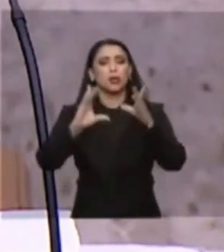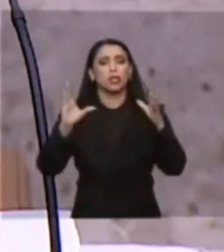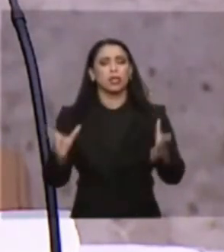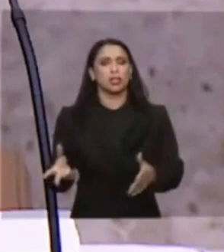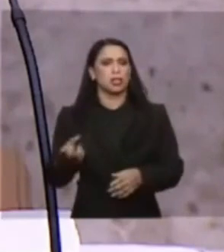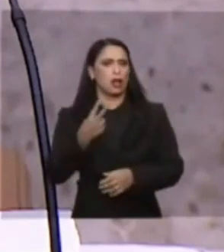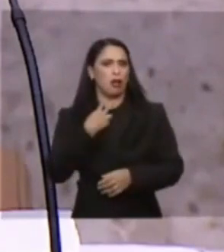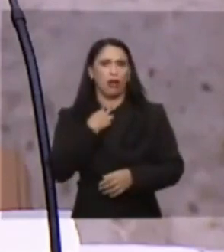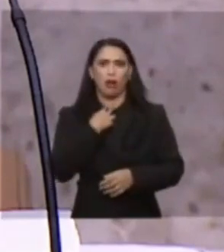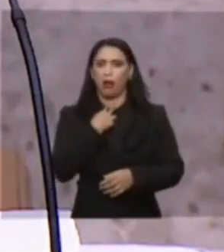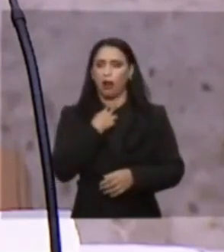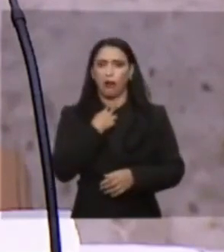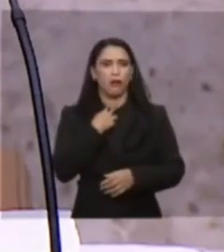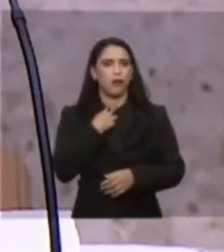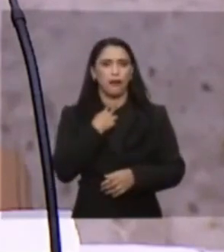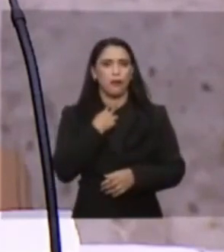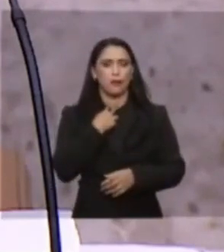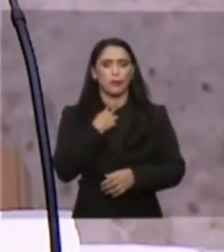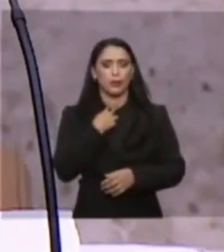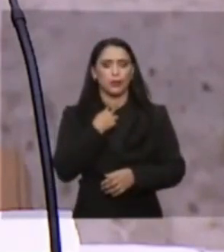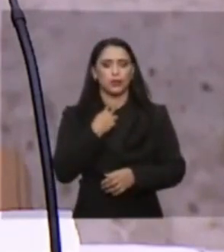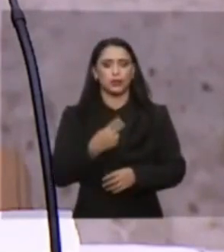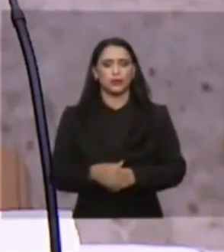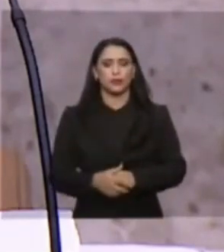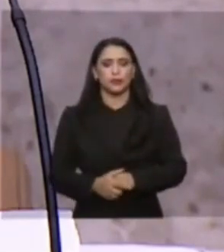pode, em absoluto,